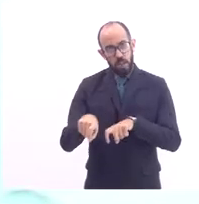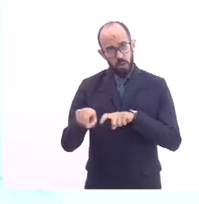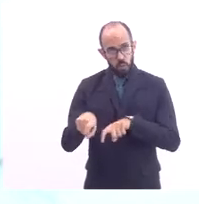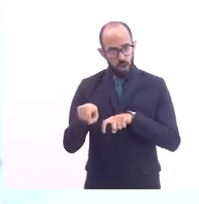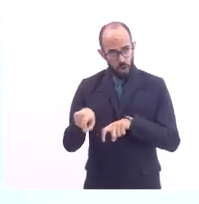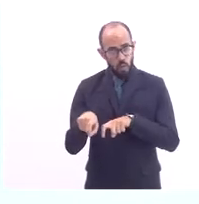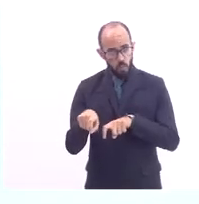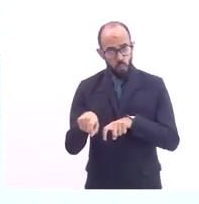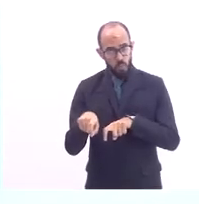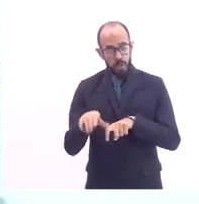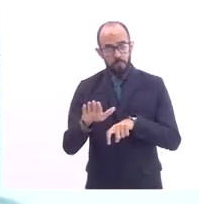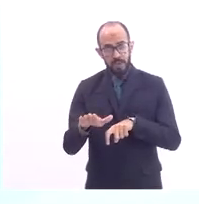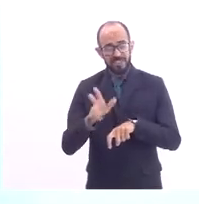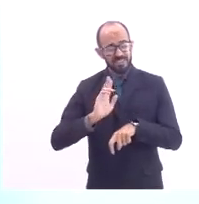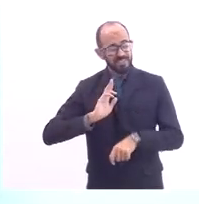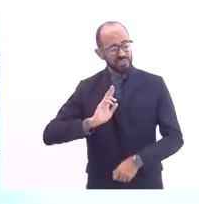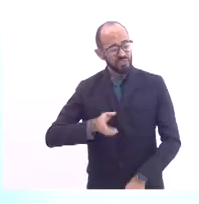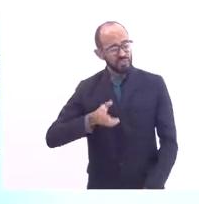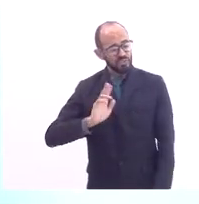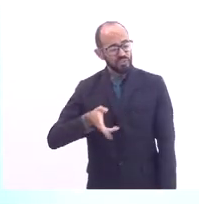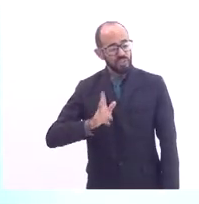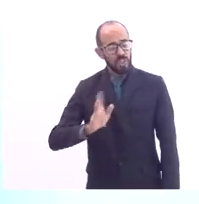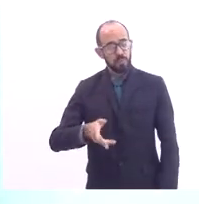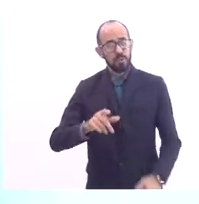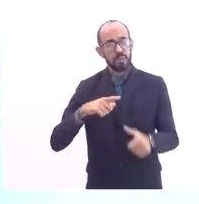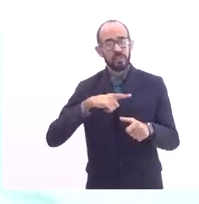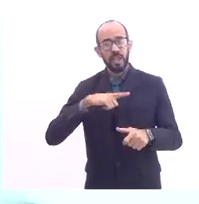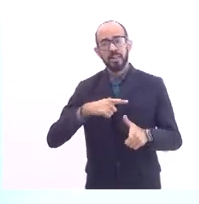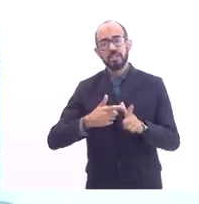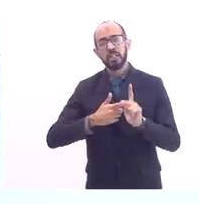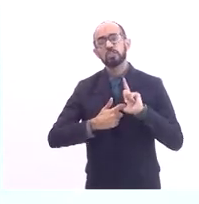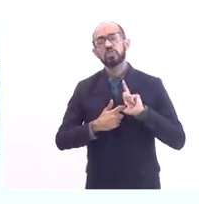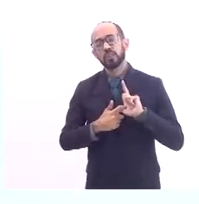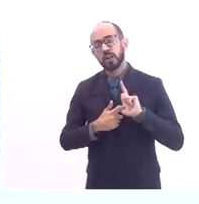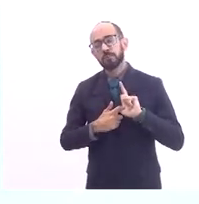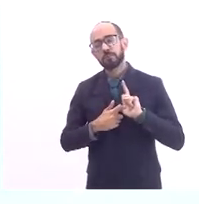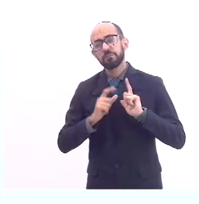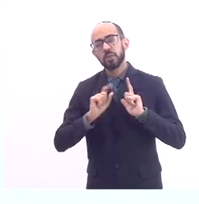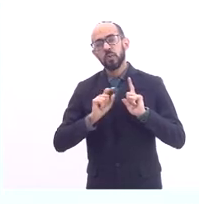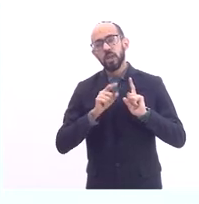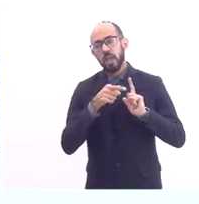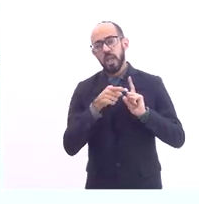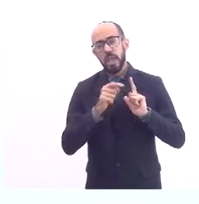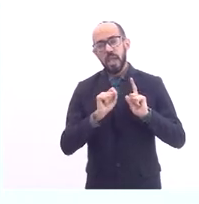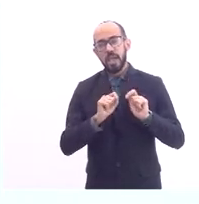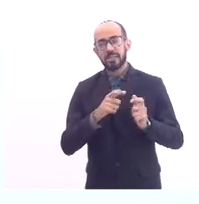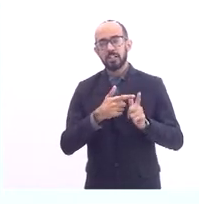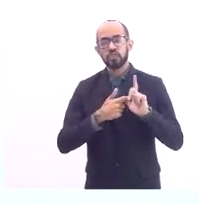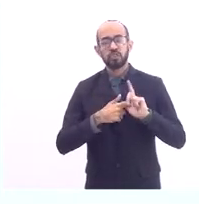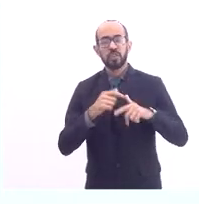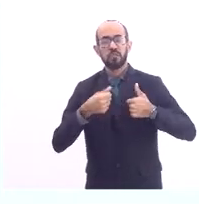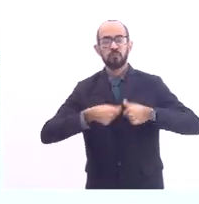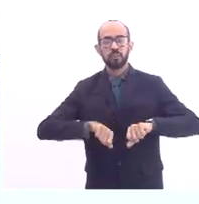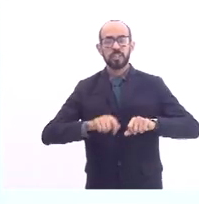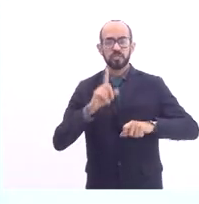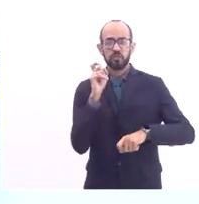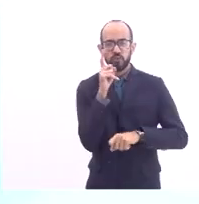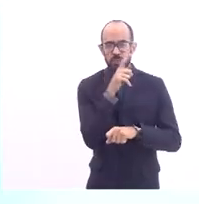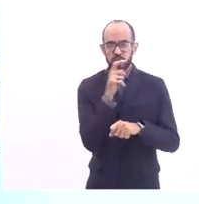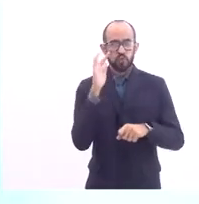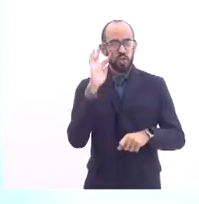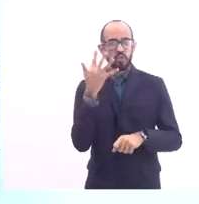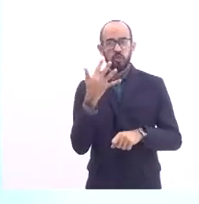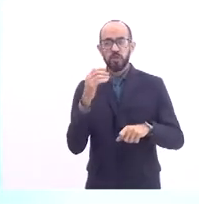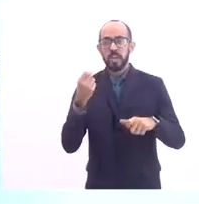porém, permanentemente, existe esse passivo. E esse passivo ele acaba ficando muito mais difícil de implementar quando